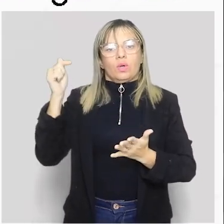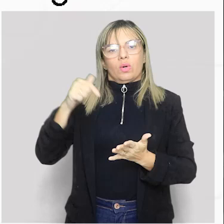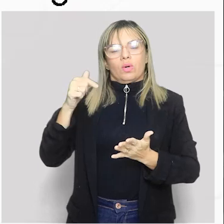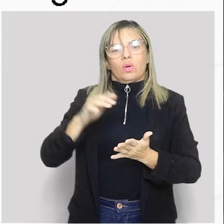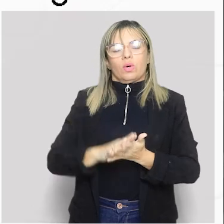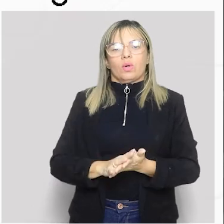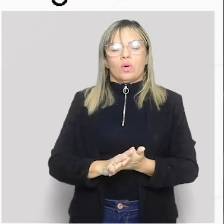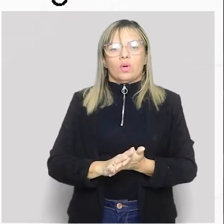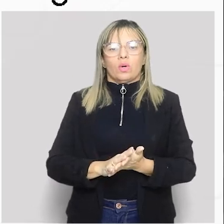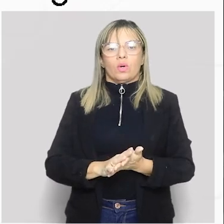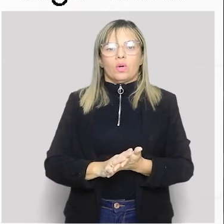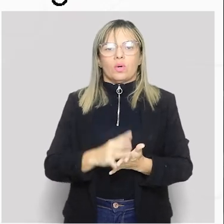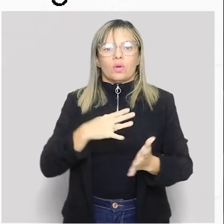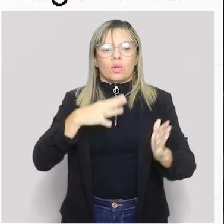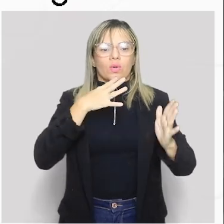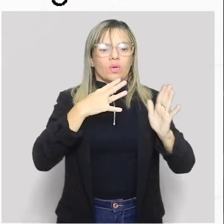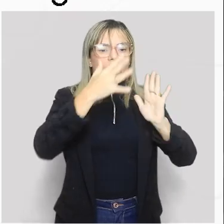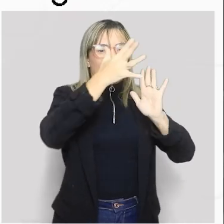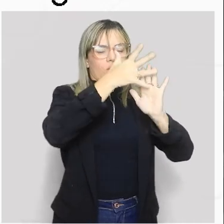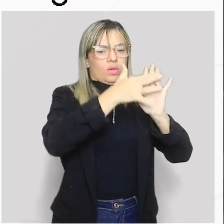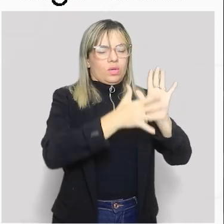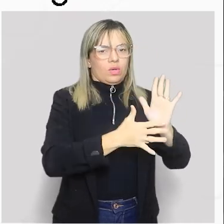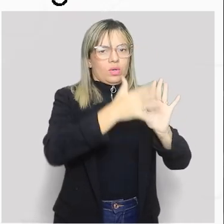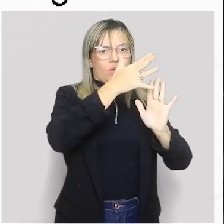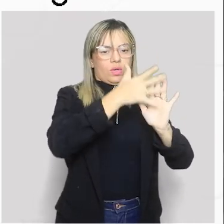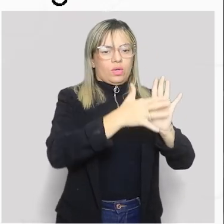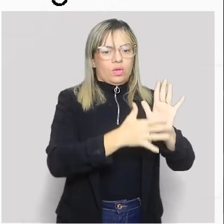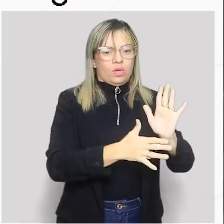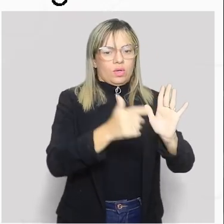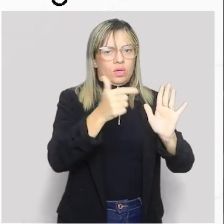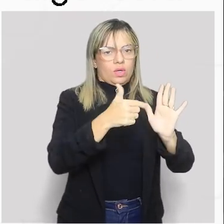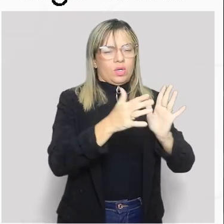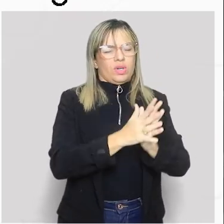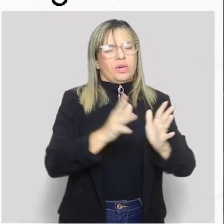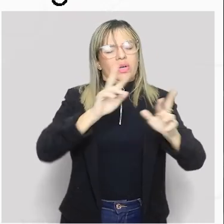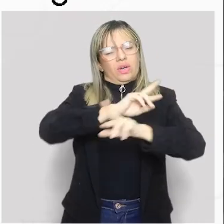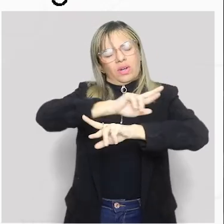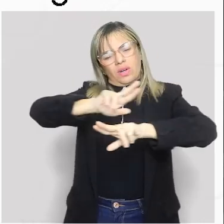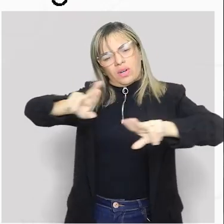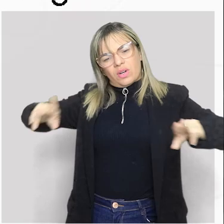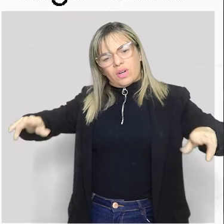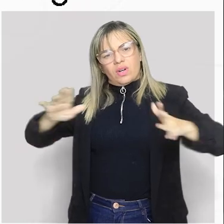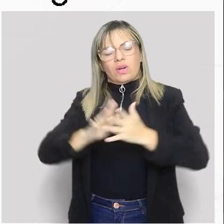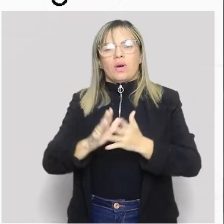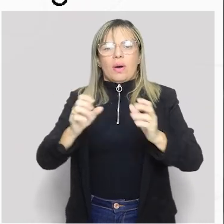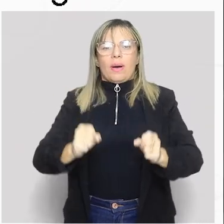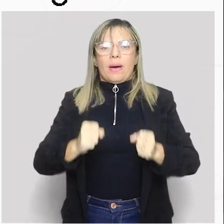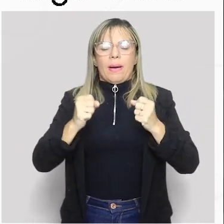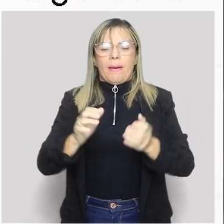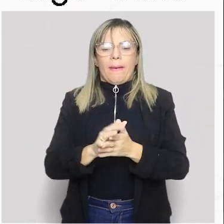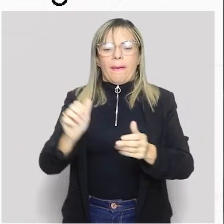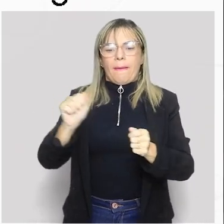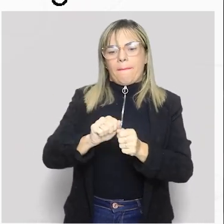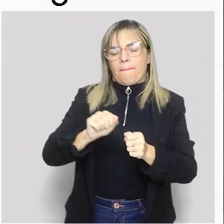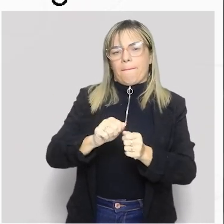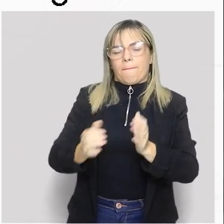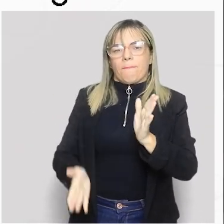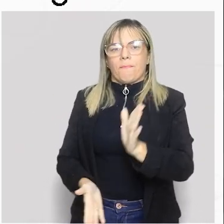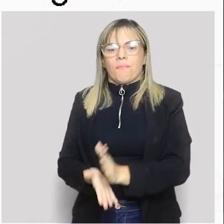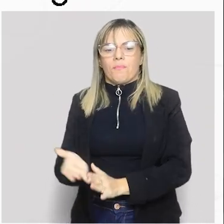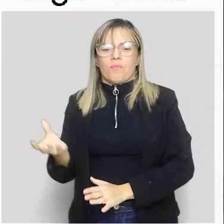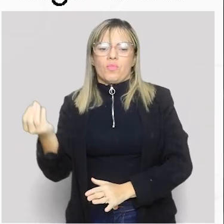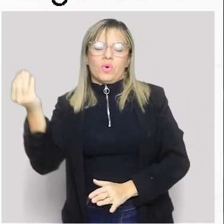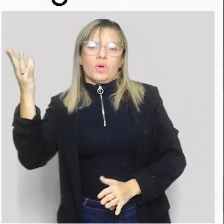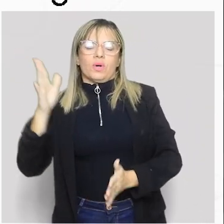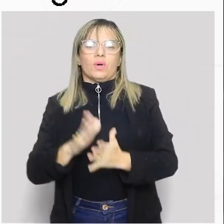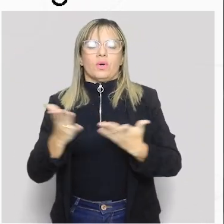chamado roteiro. O roteiro, ele é um gênero muito diversificado, porque eu posso fazer, por exemplo, o roteiro de viagens, eu posso